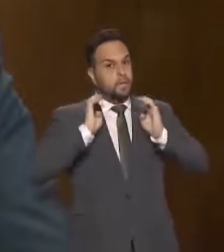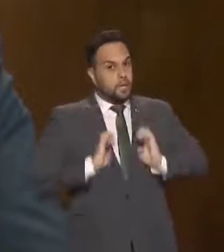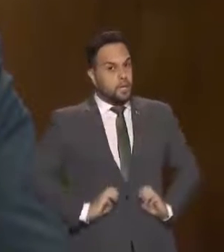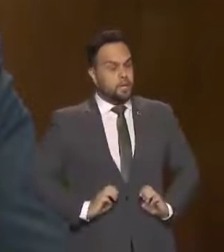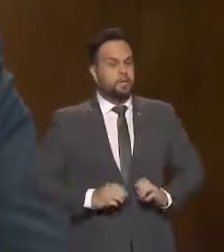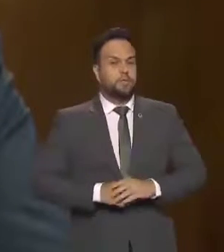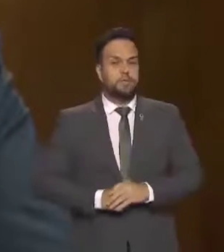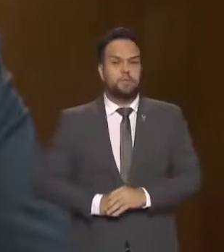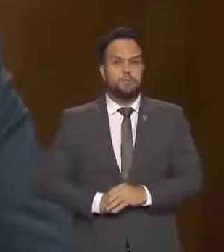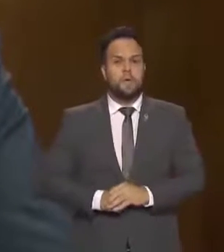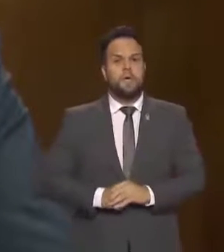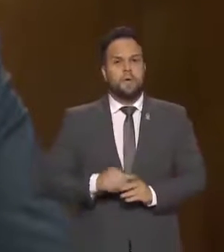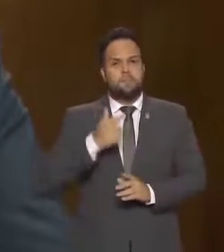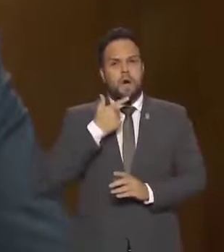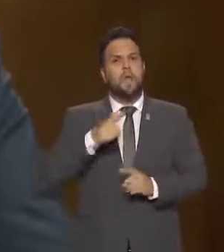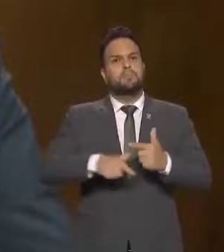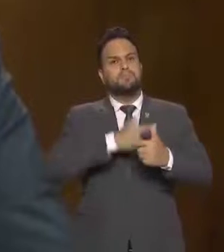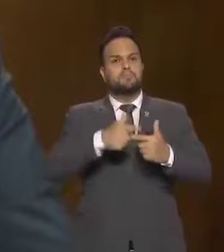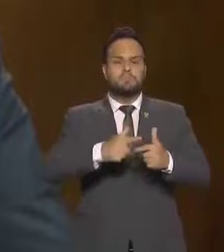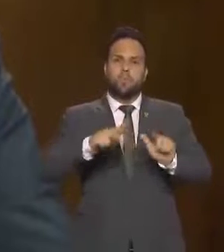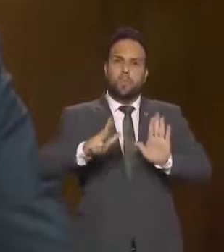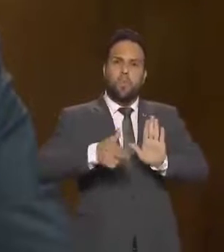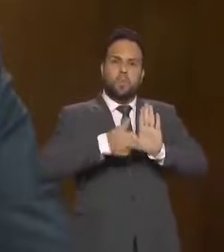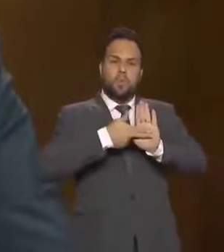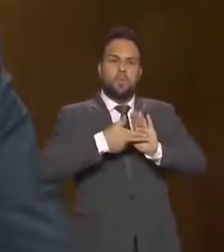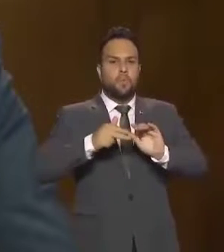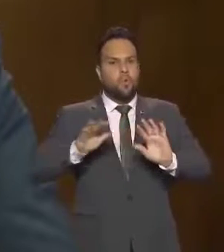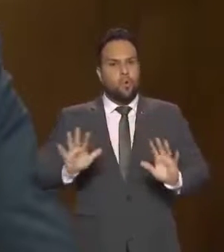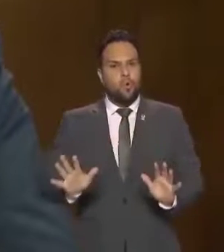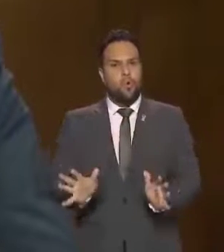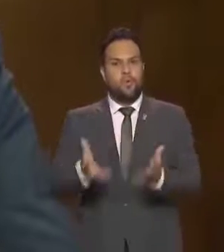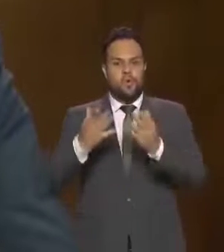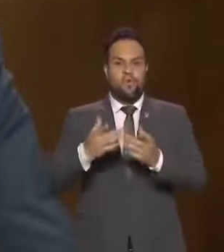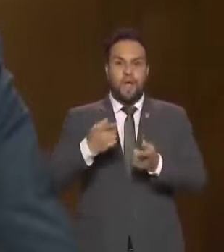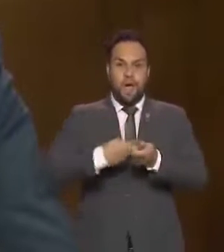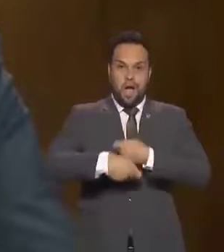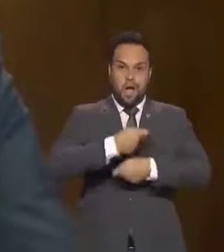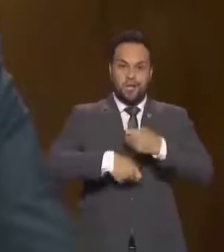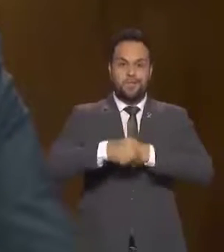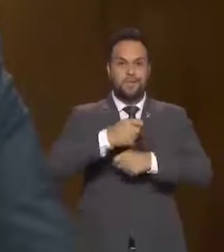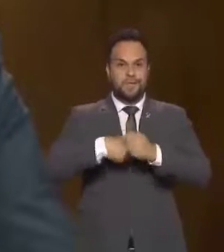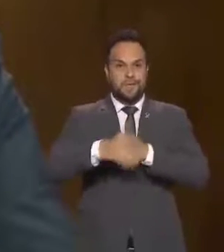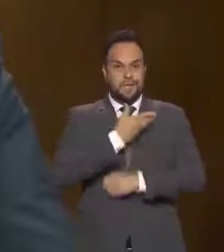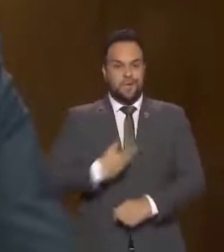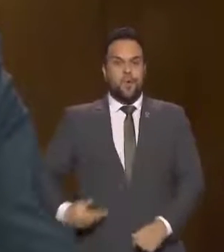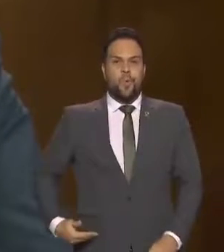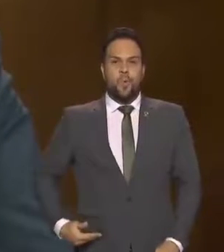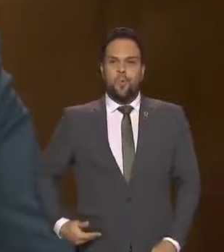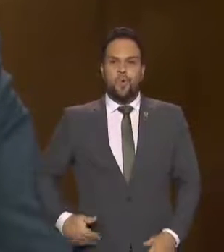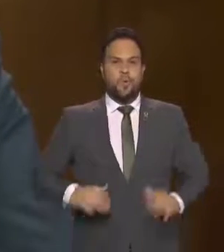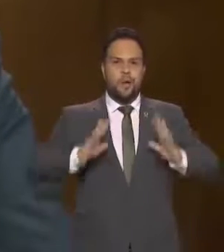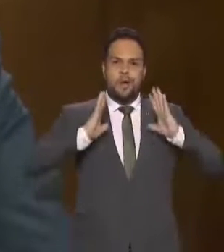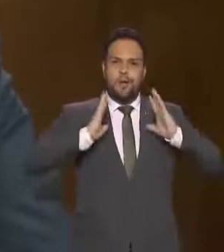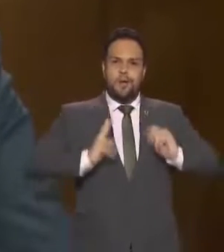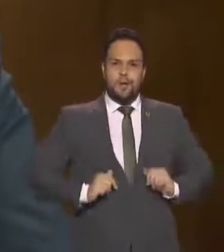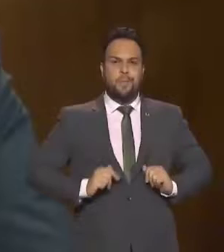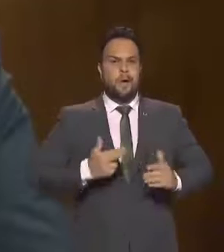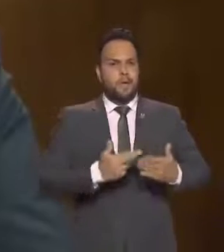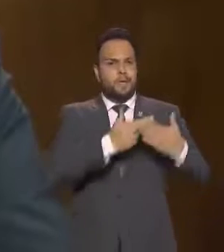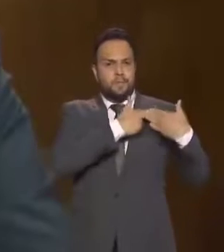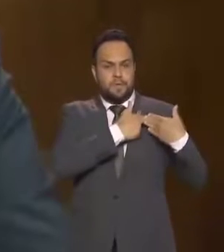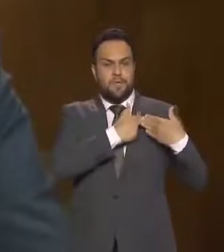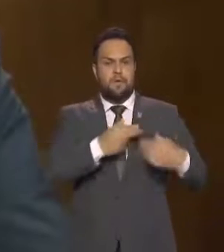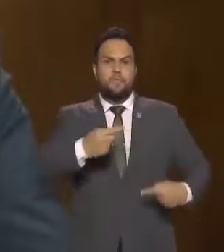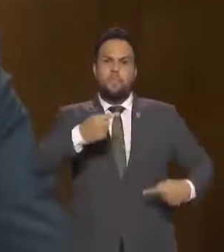antiético reitero o nosso compromisso de continuar promovendo uma administração pública transparente e